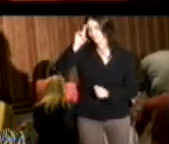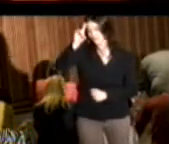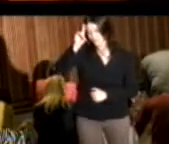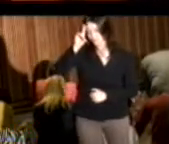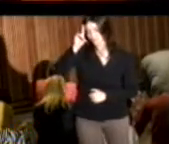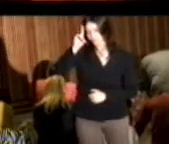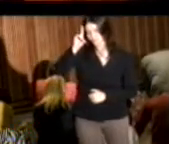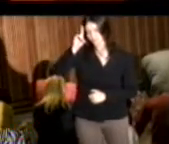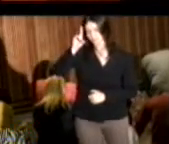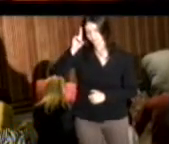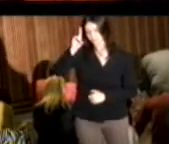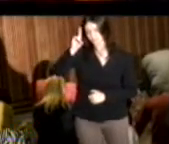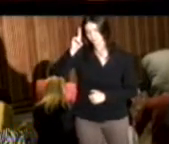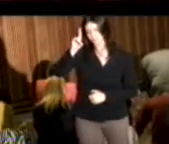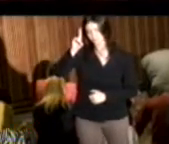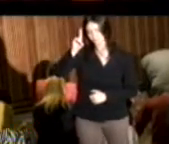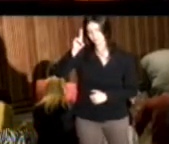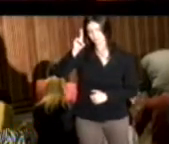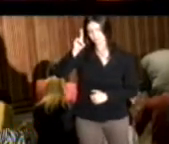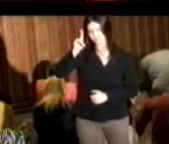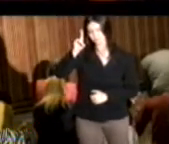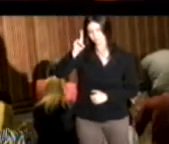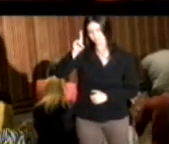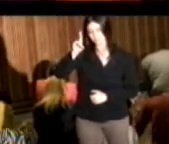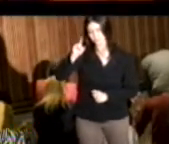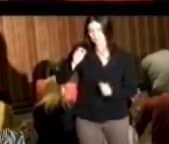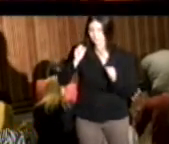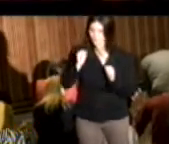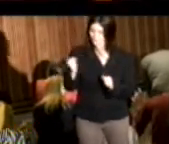Senhor, e que eles possam